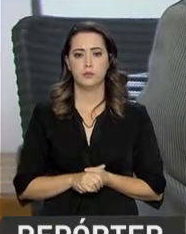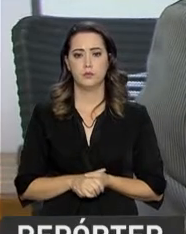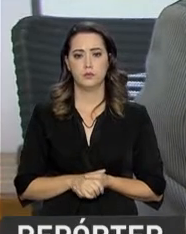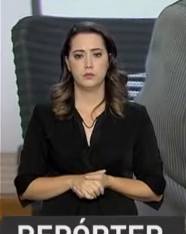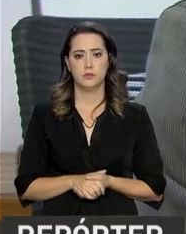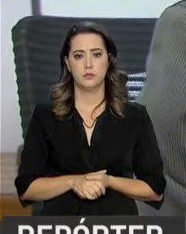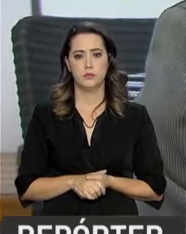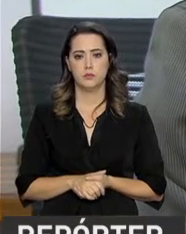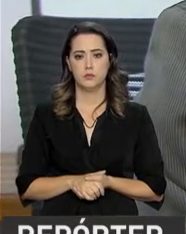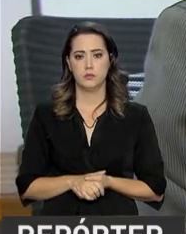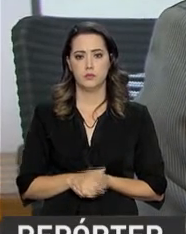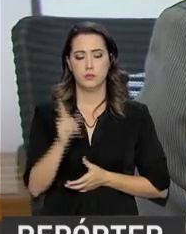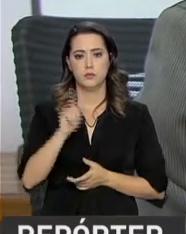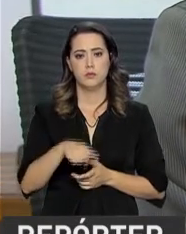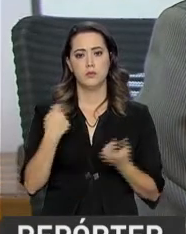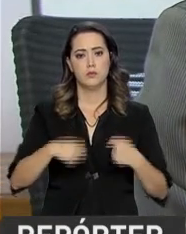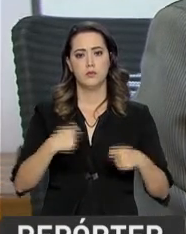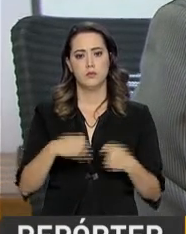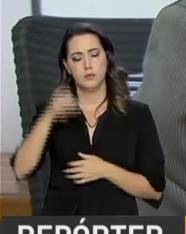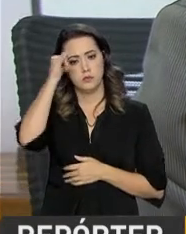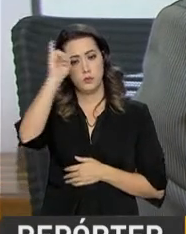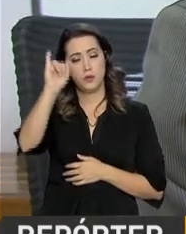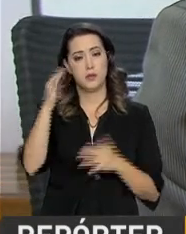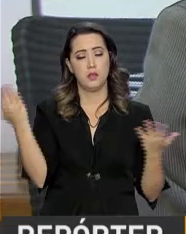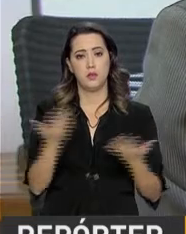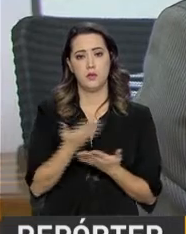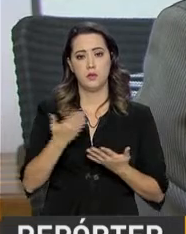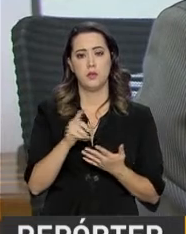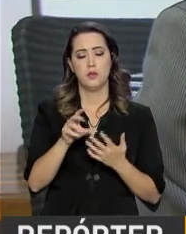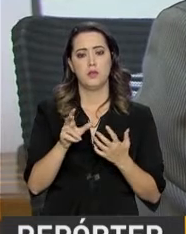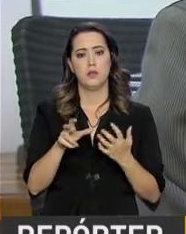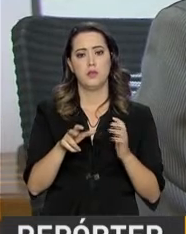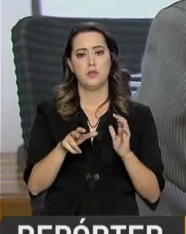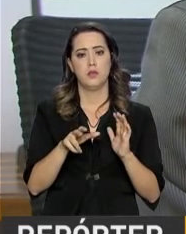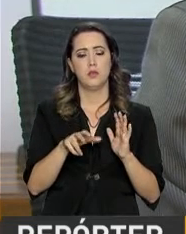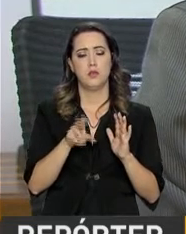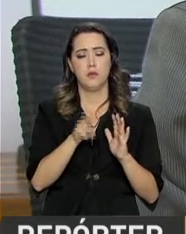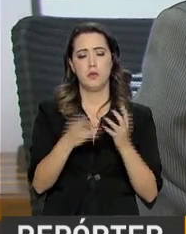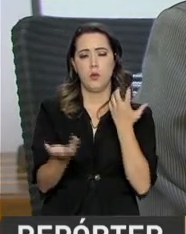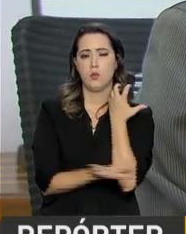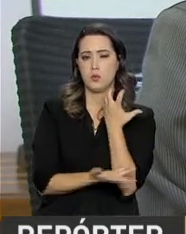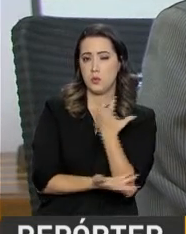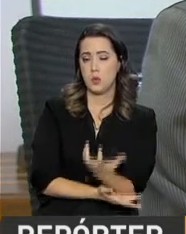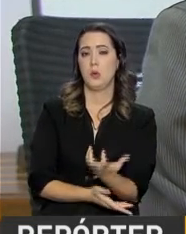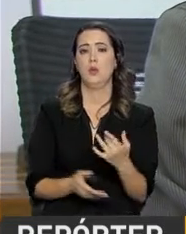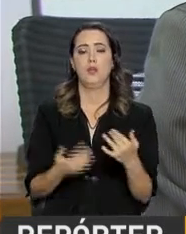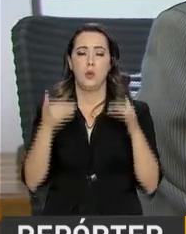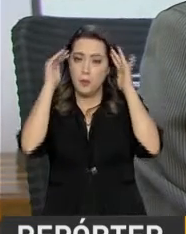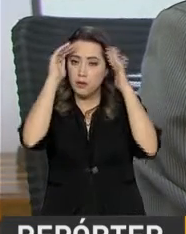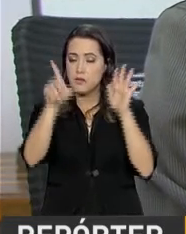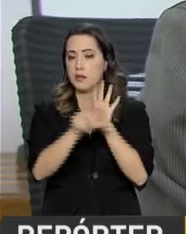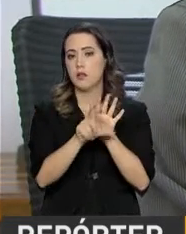é o gent combater o desmatamento ilegal no brasil é intolerável é não dá pra